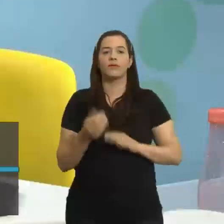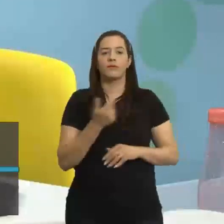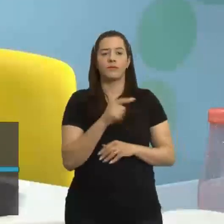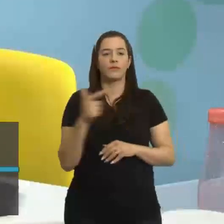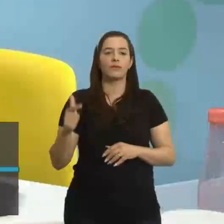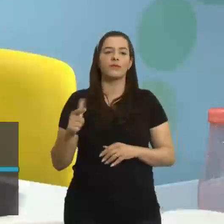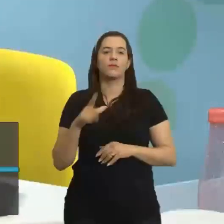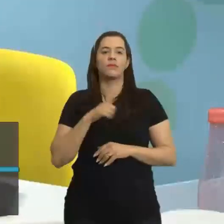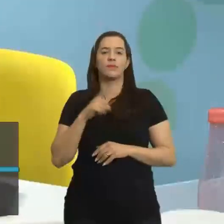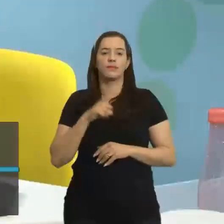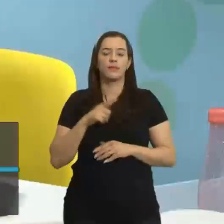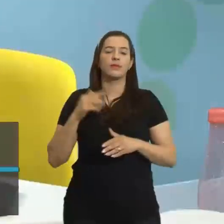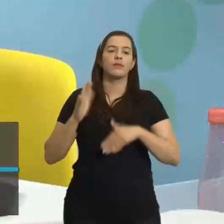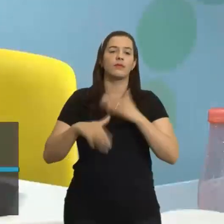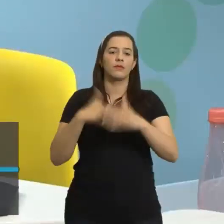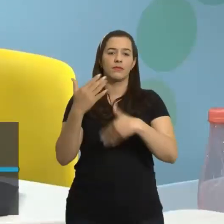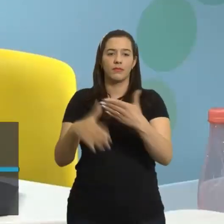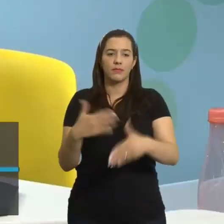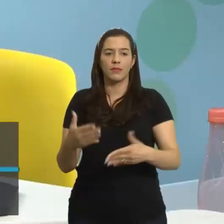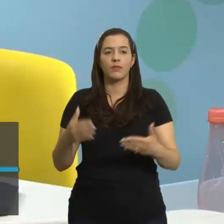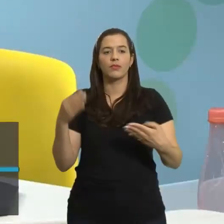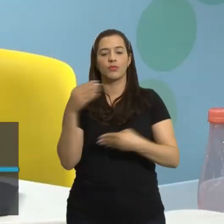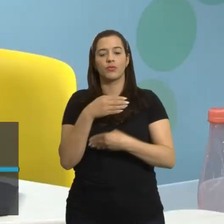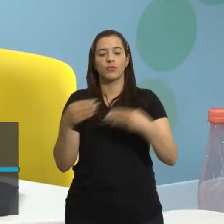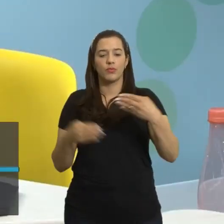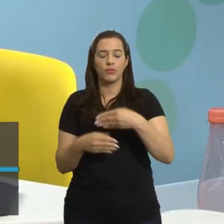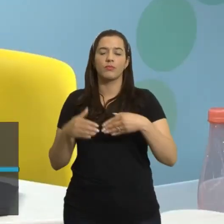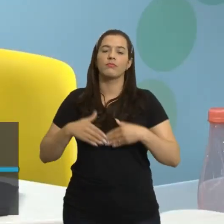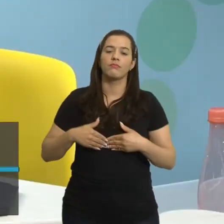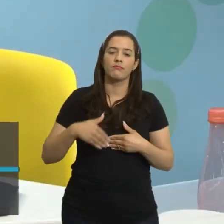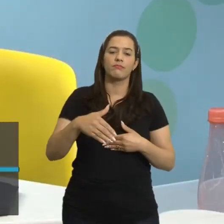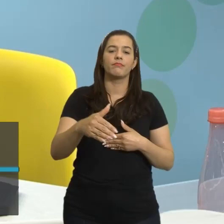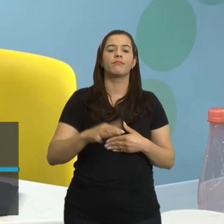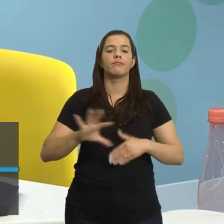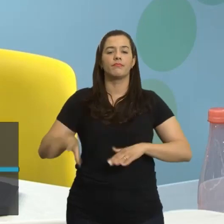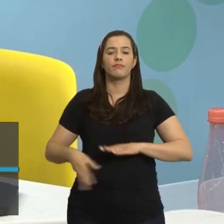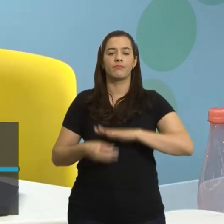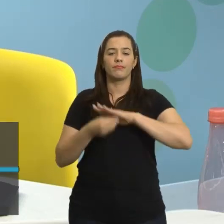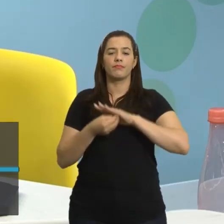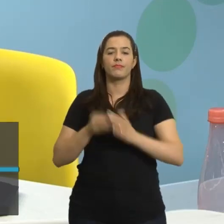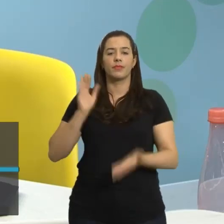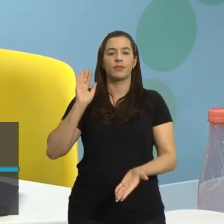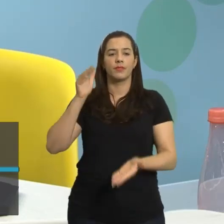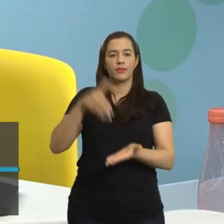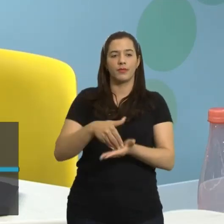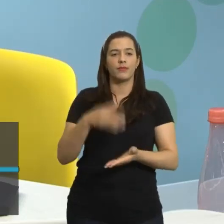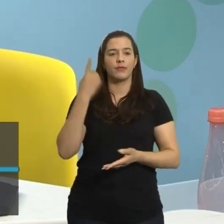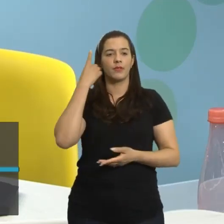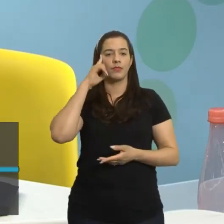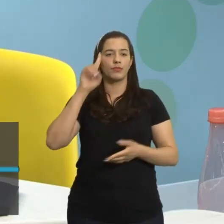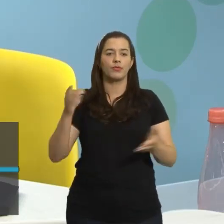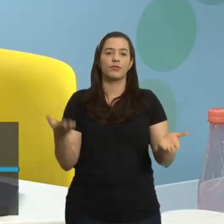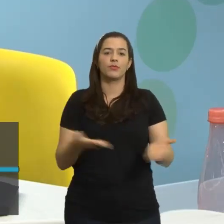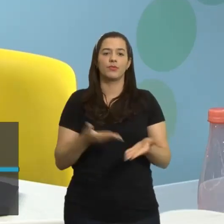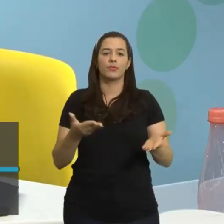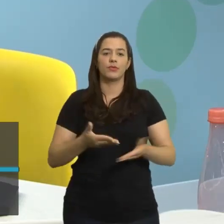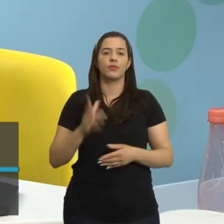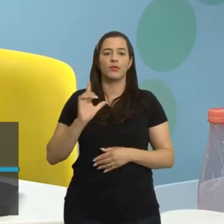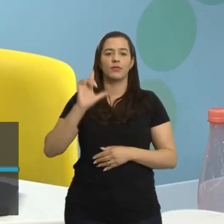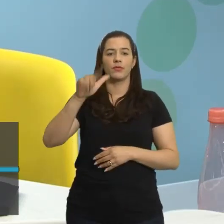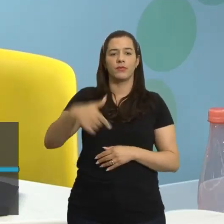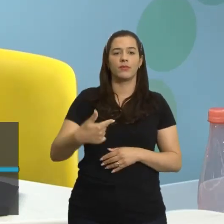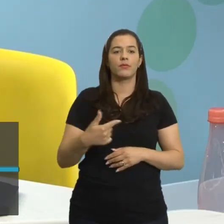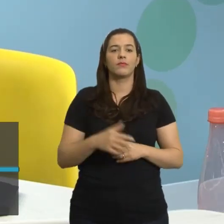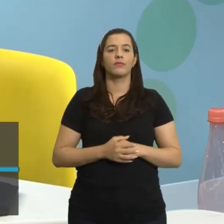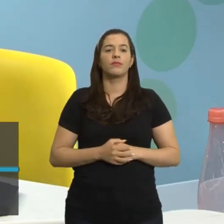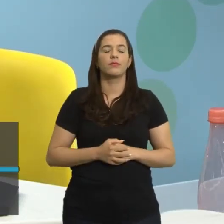não estão. Eles irão, esse material irá para o repositório ao final do dia de hoje. após as formações,